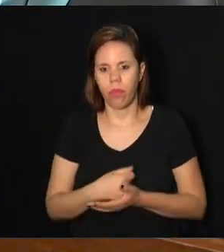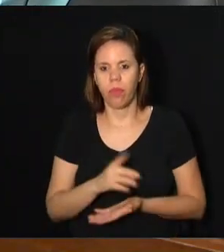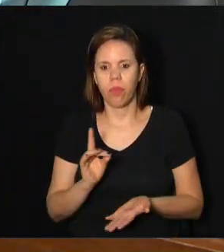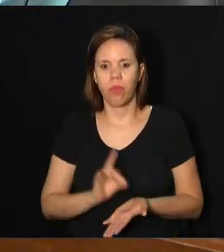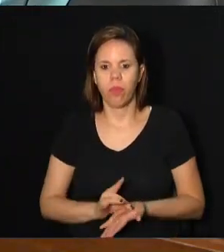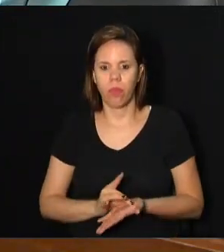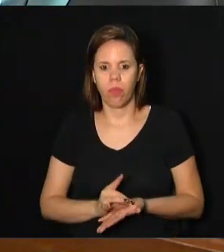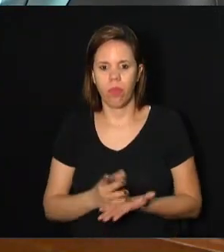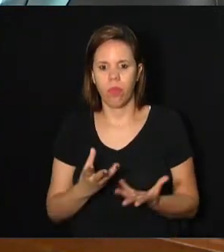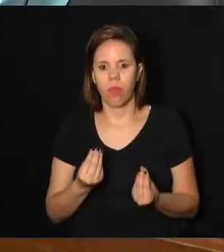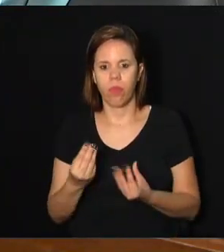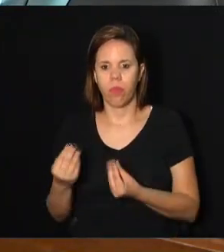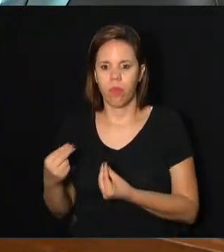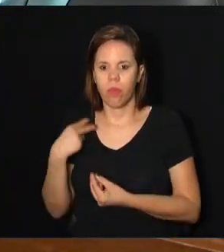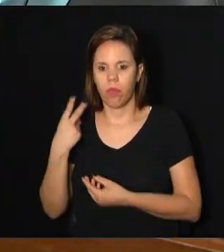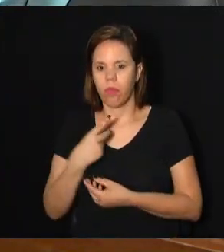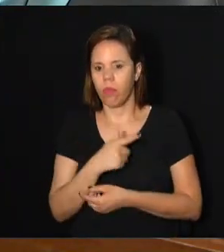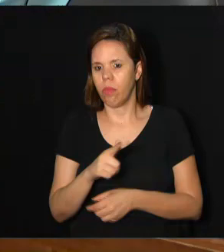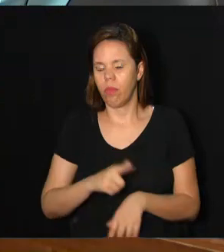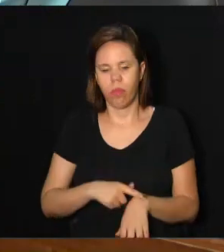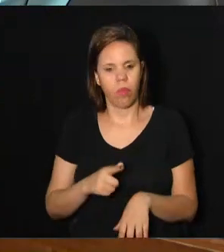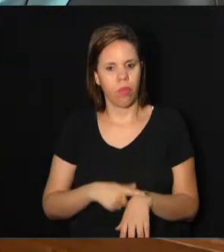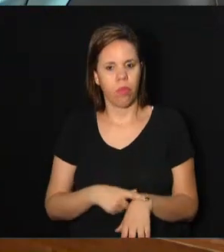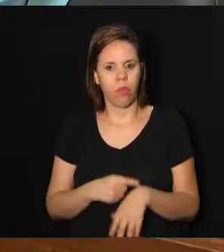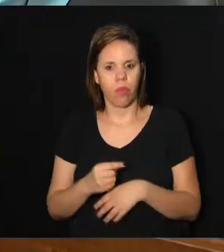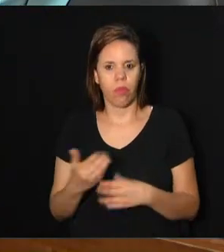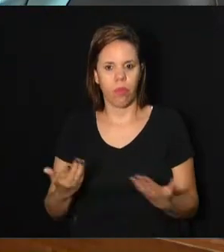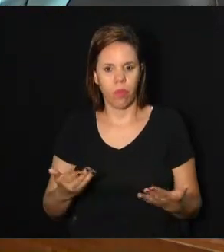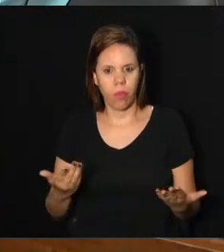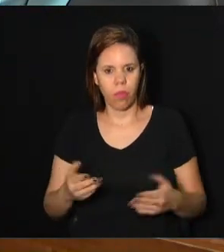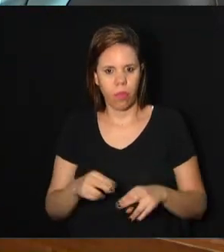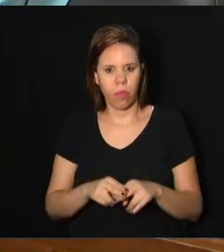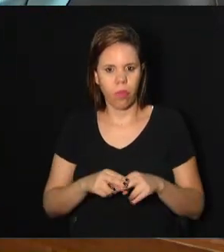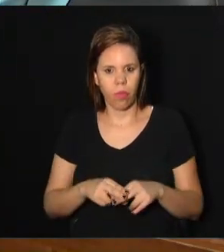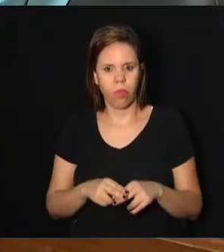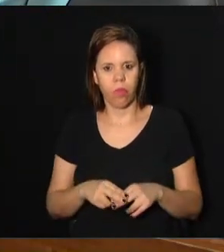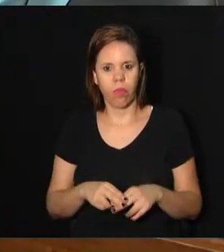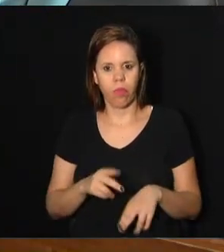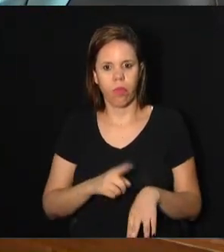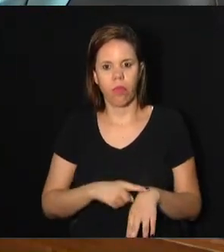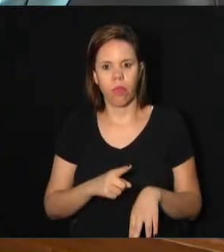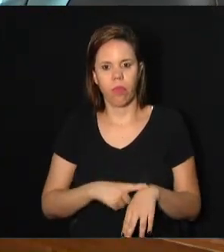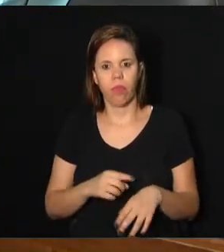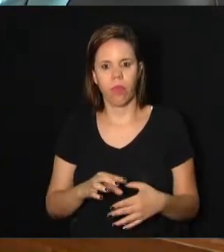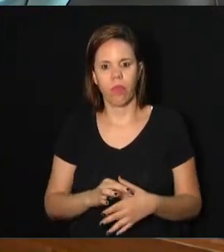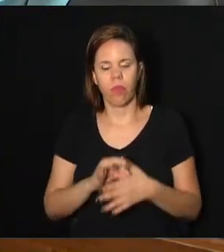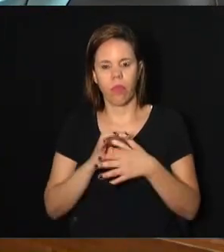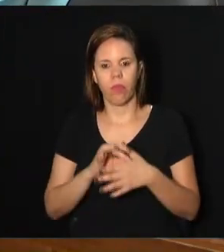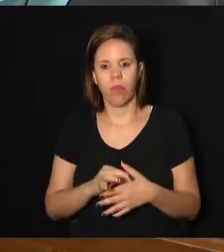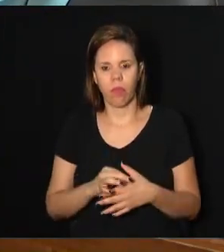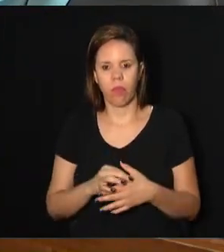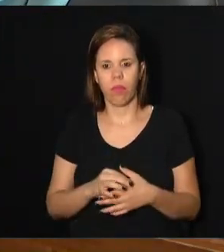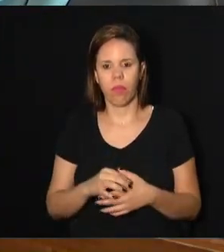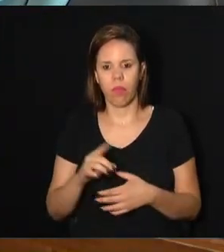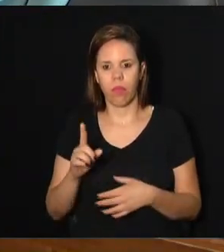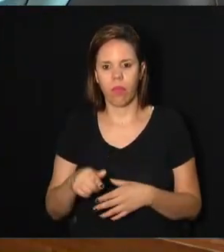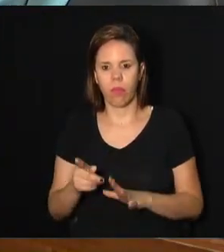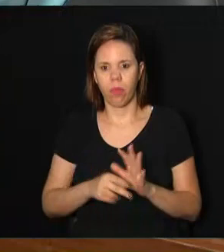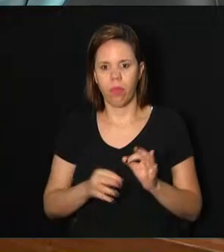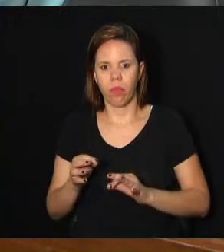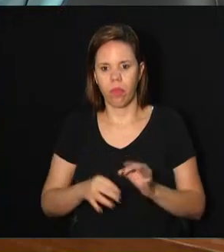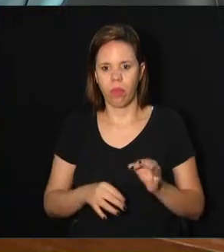realmente, muitos vereadores não têm esse tempo hoje por causa do tempo de liderança. Esse projeto